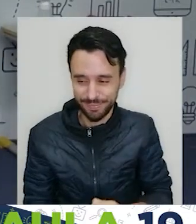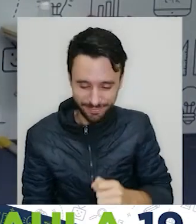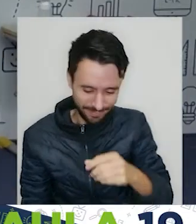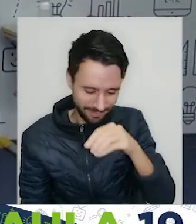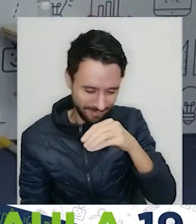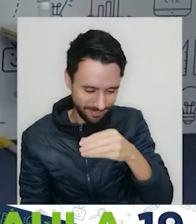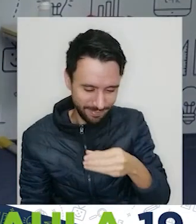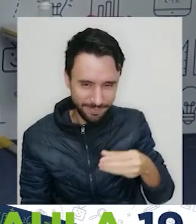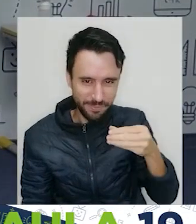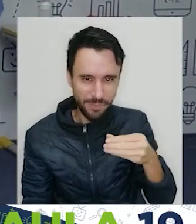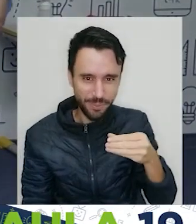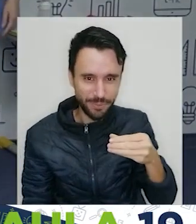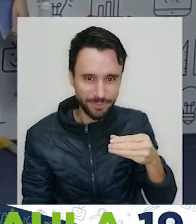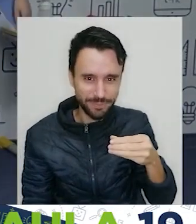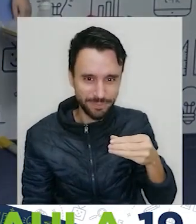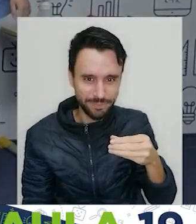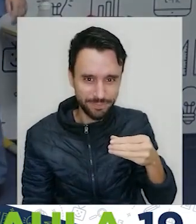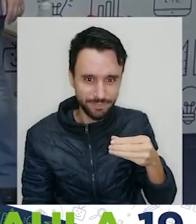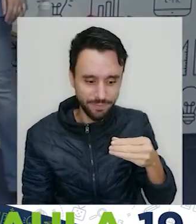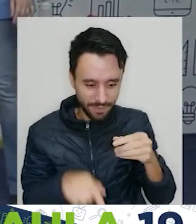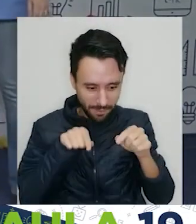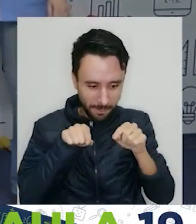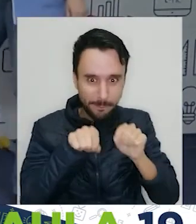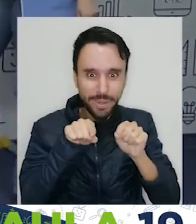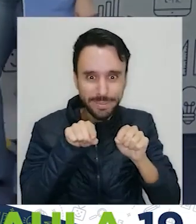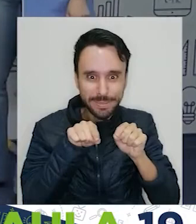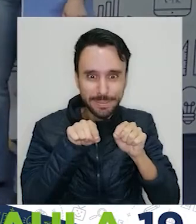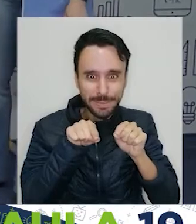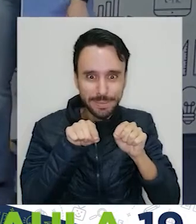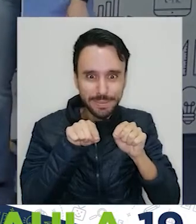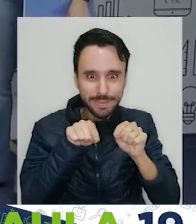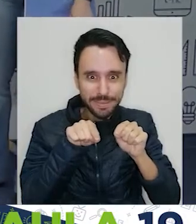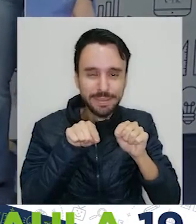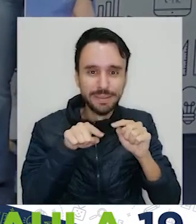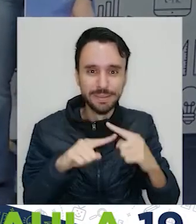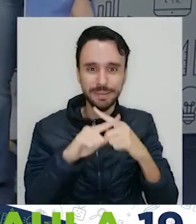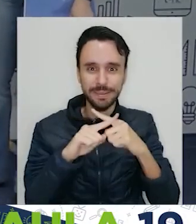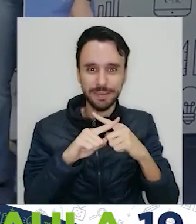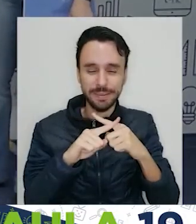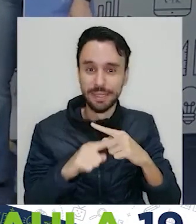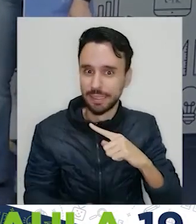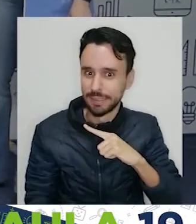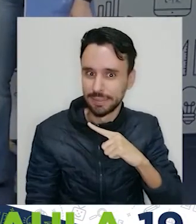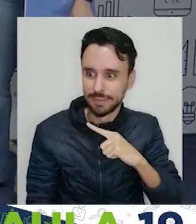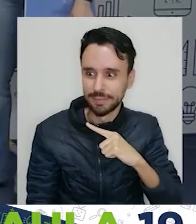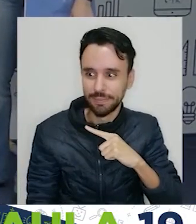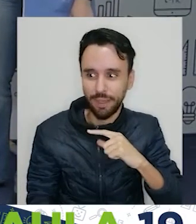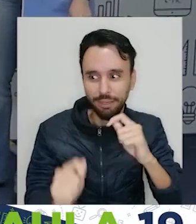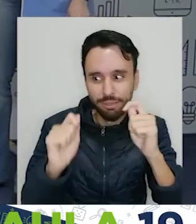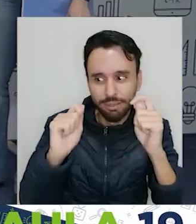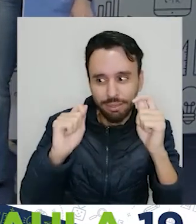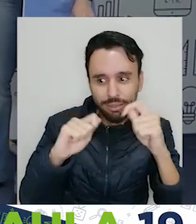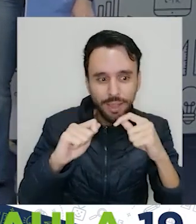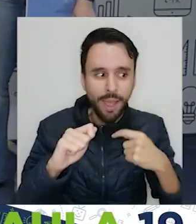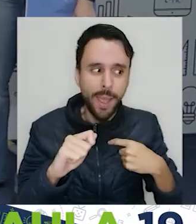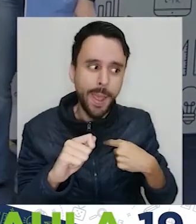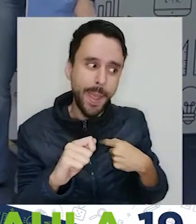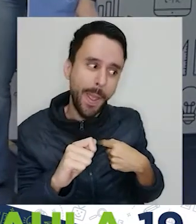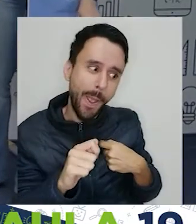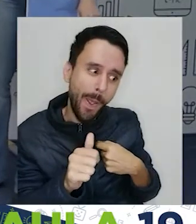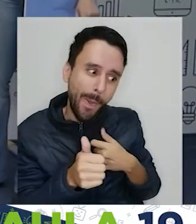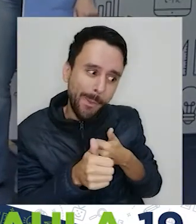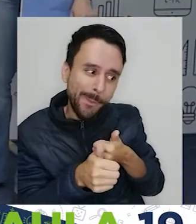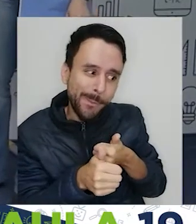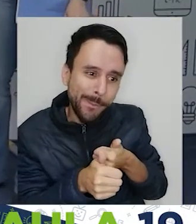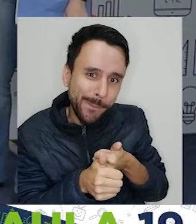E agora, professora Márcia? Estamos empatadas. Tem possibilidade de eu chegar bem perto, né? Eu